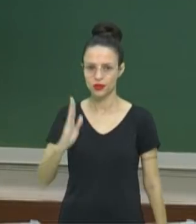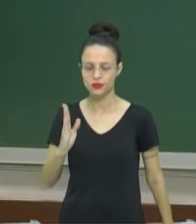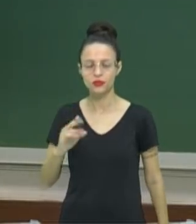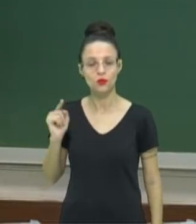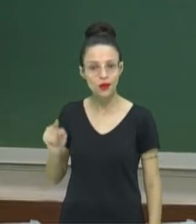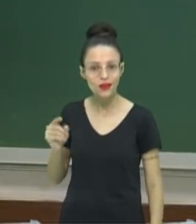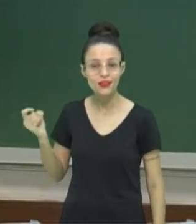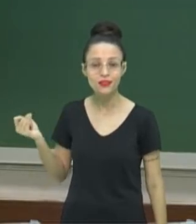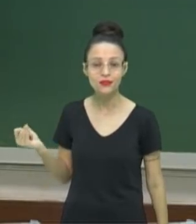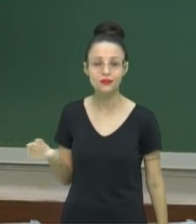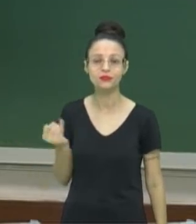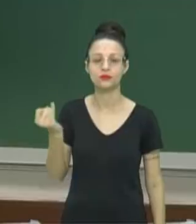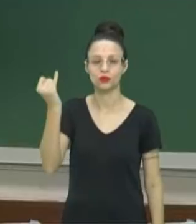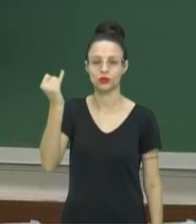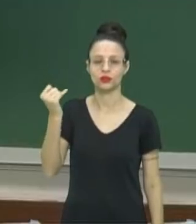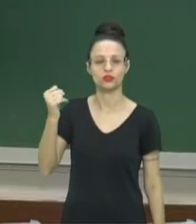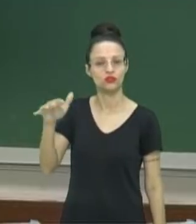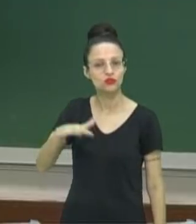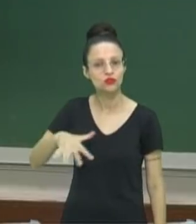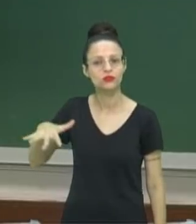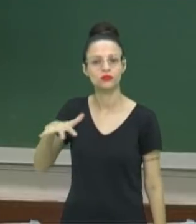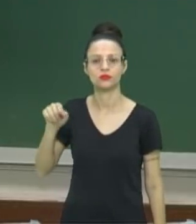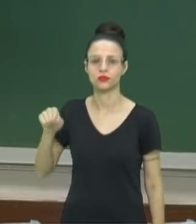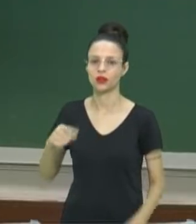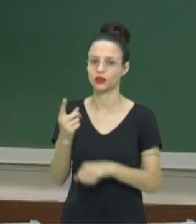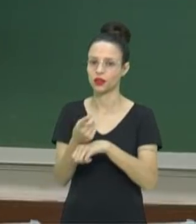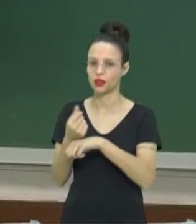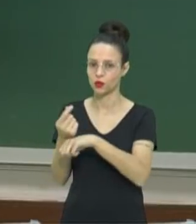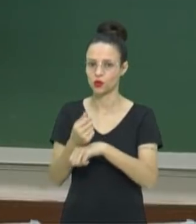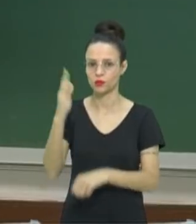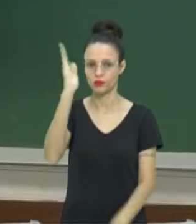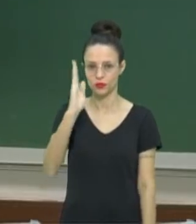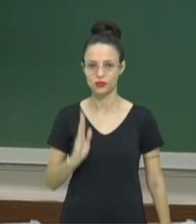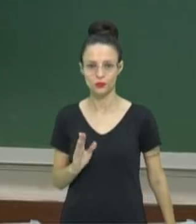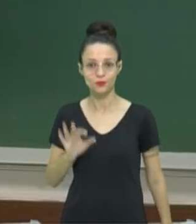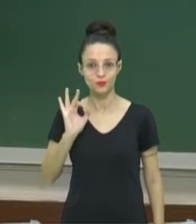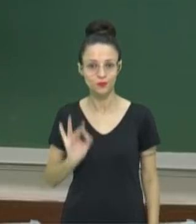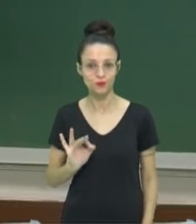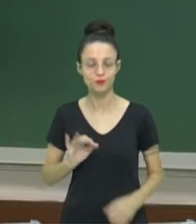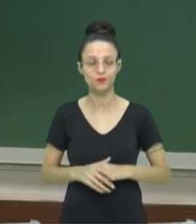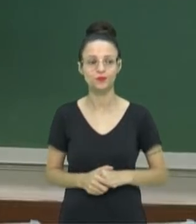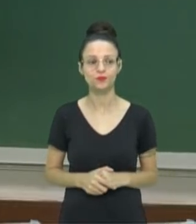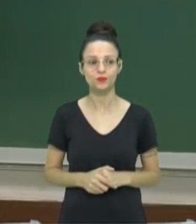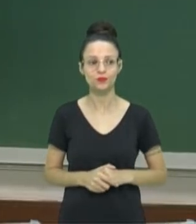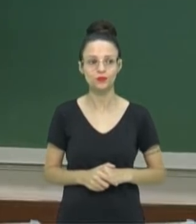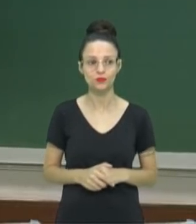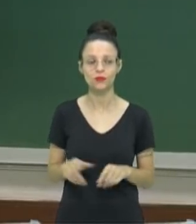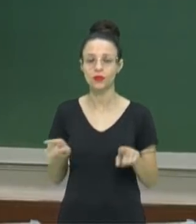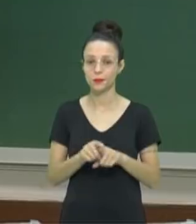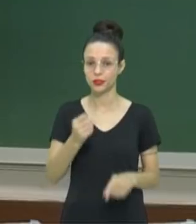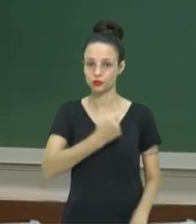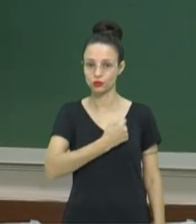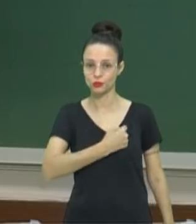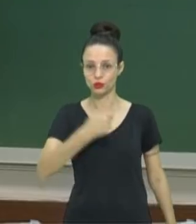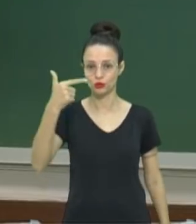um importantíssimo setor ali para a economia do nosso país, certo? E aí coloquei já o número 2 ali,